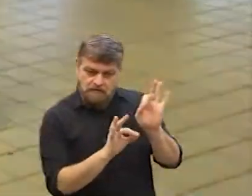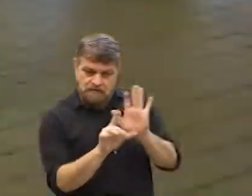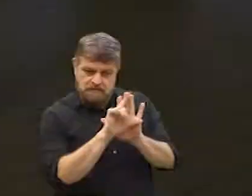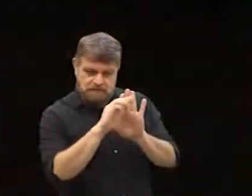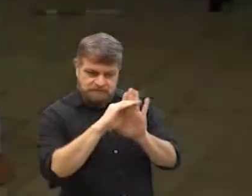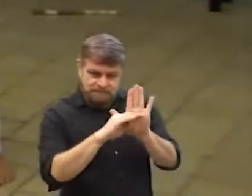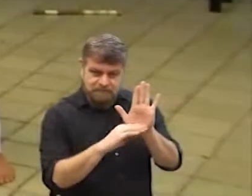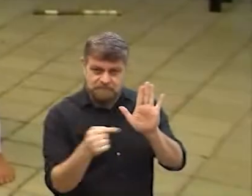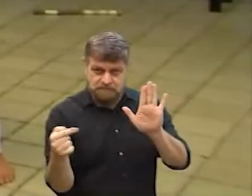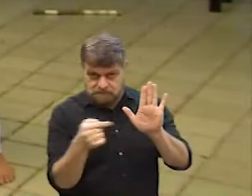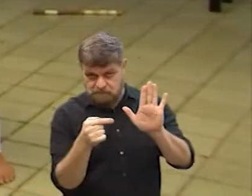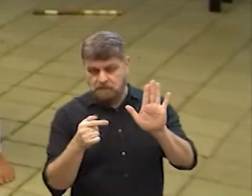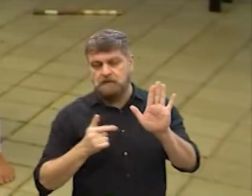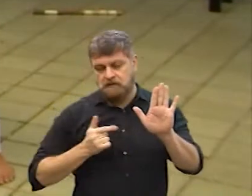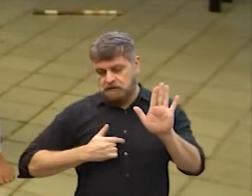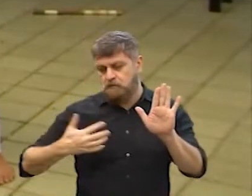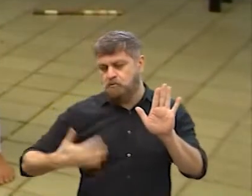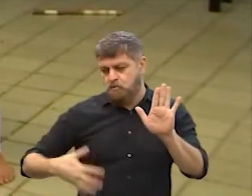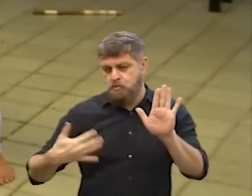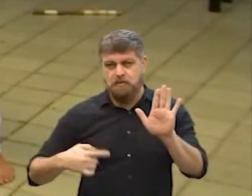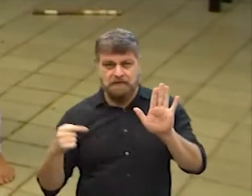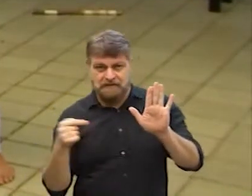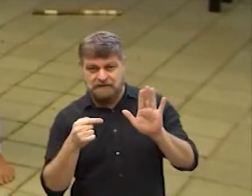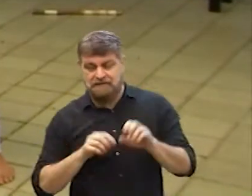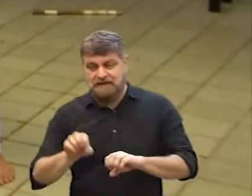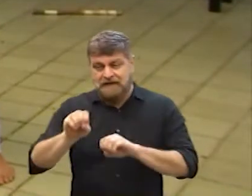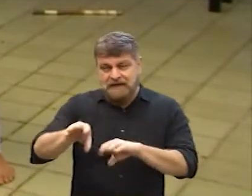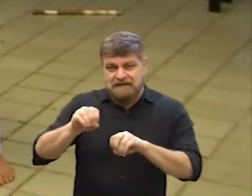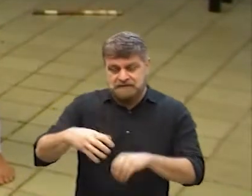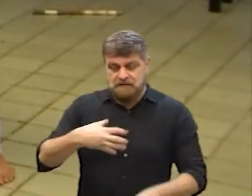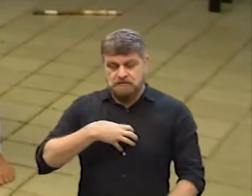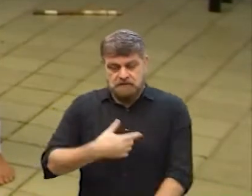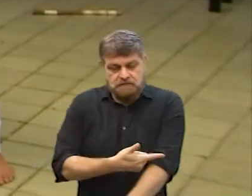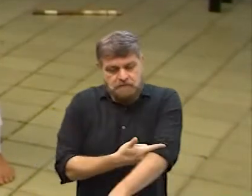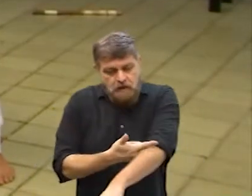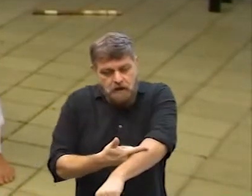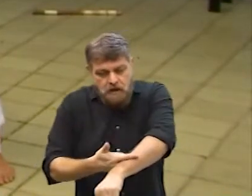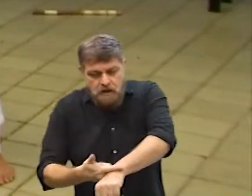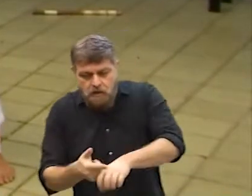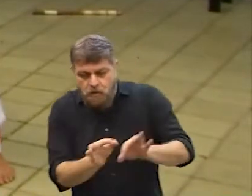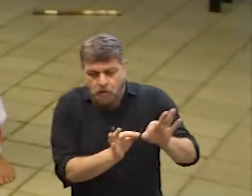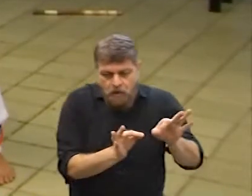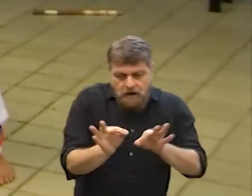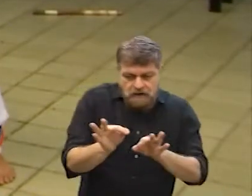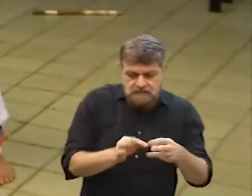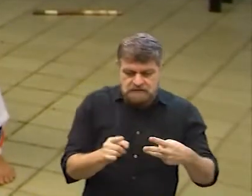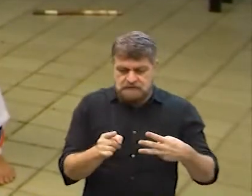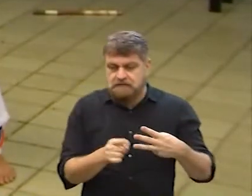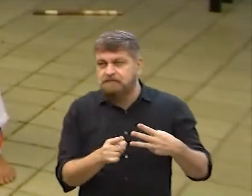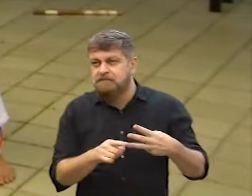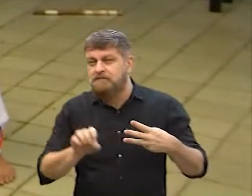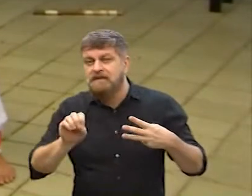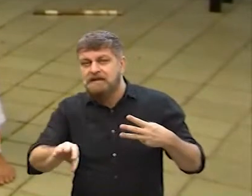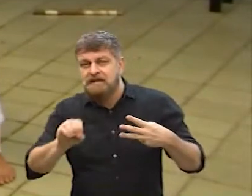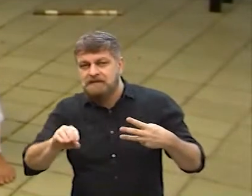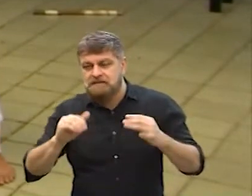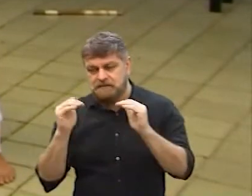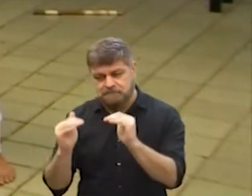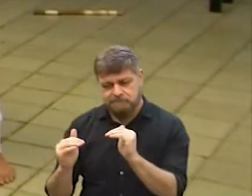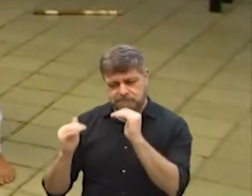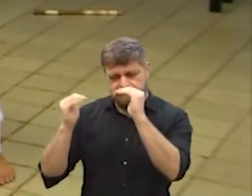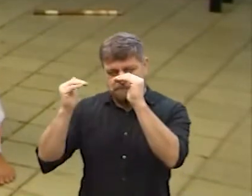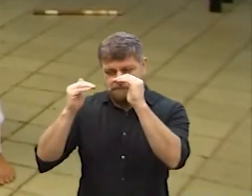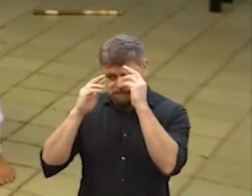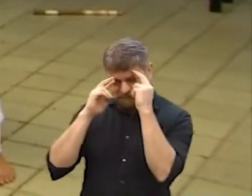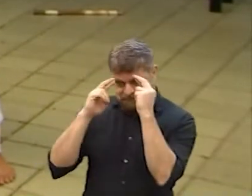tem vários elementos ali envolvidos, né? Você ensina disciplina, você ensina organização, você ensina hierarquia,